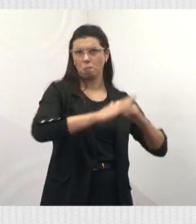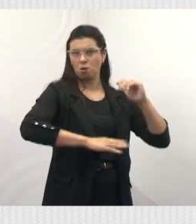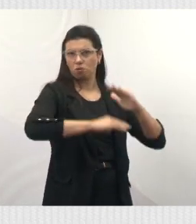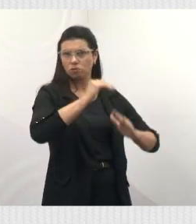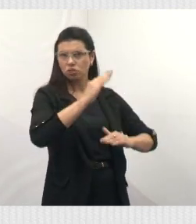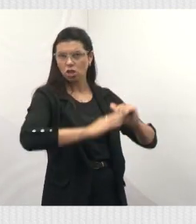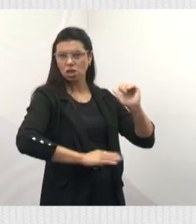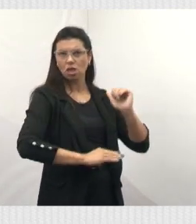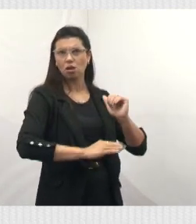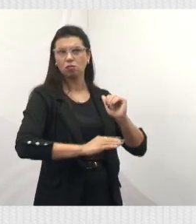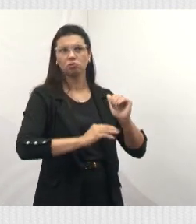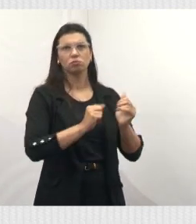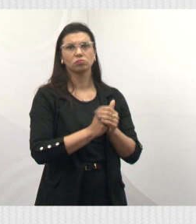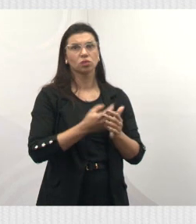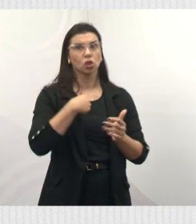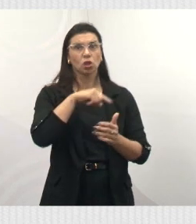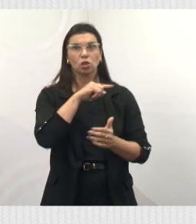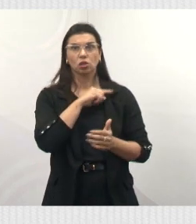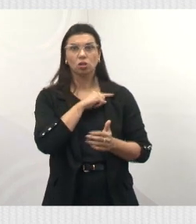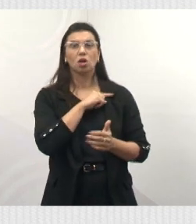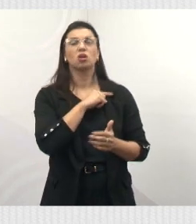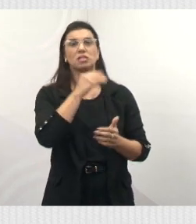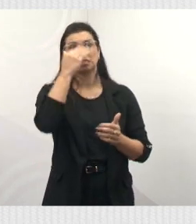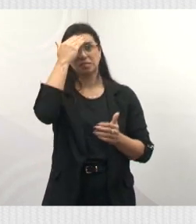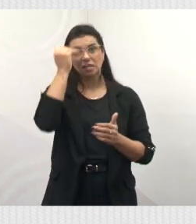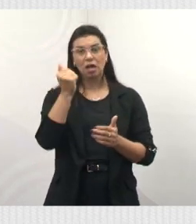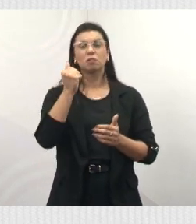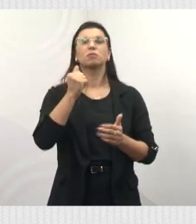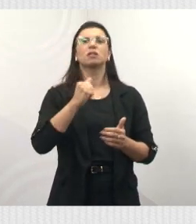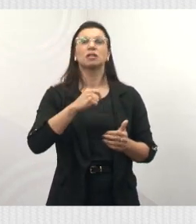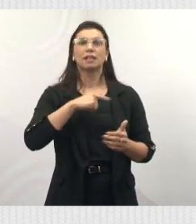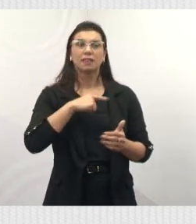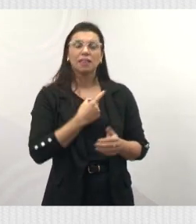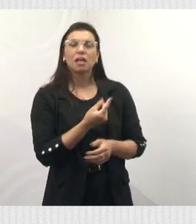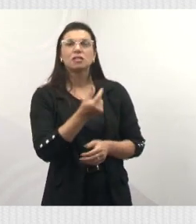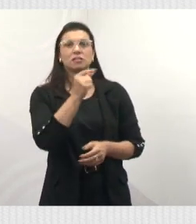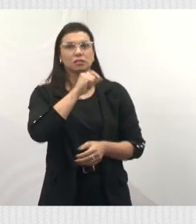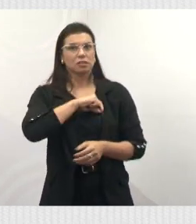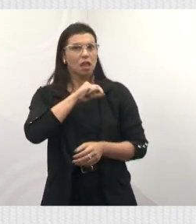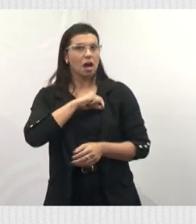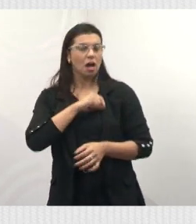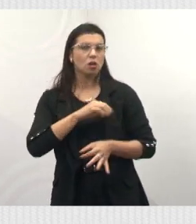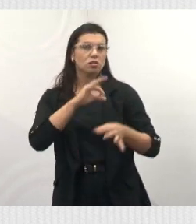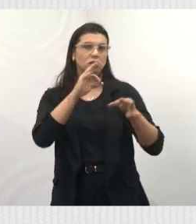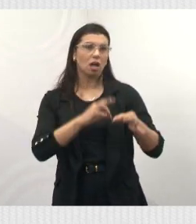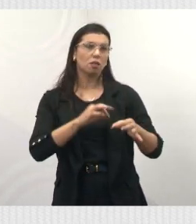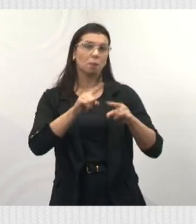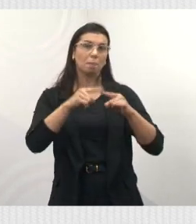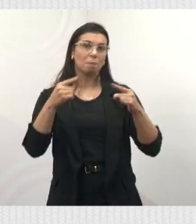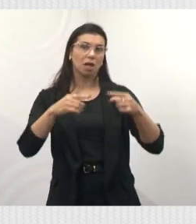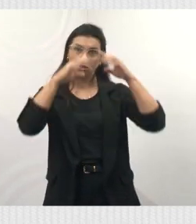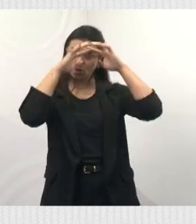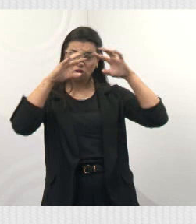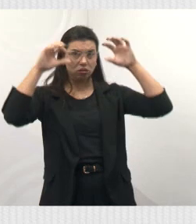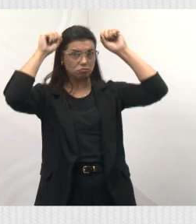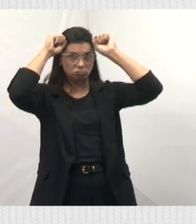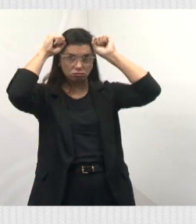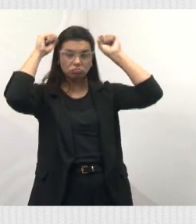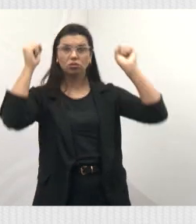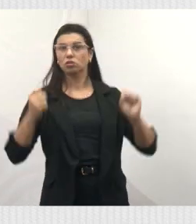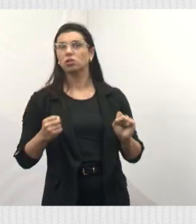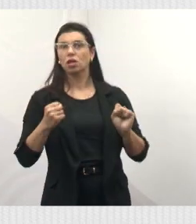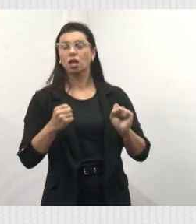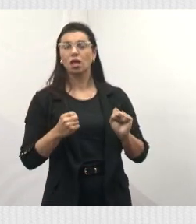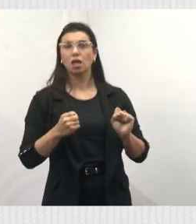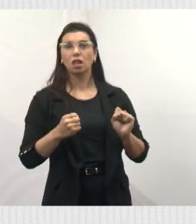tem um número de gente que ganha recursos indiretamente do município. O Tribunal de Contas não considera o número de funcionários da